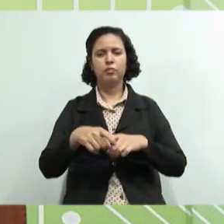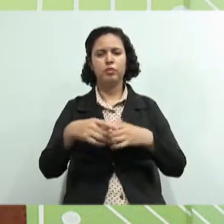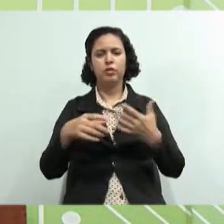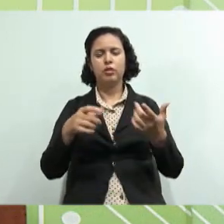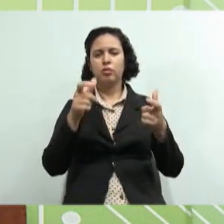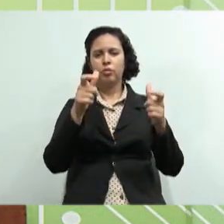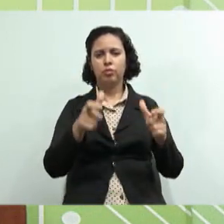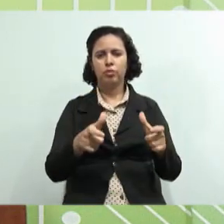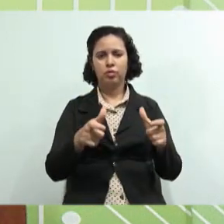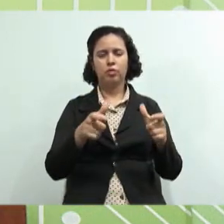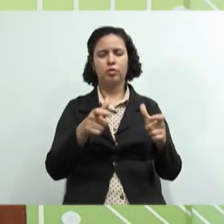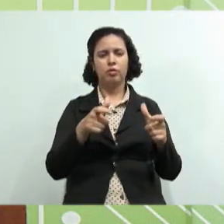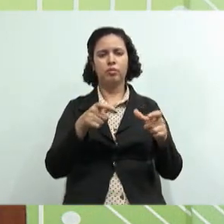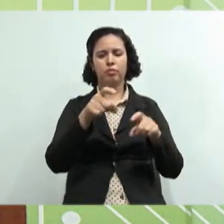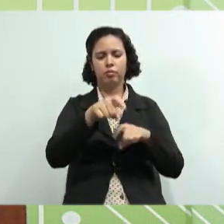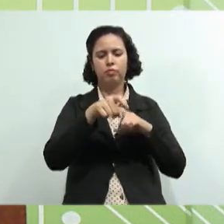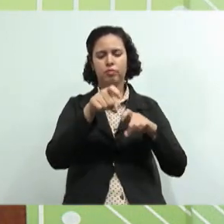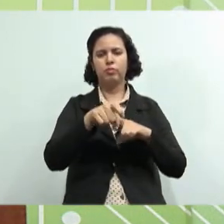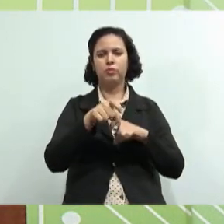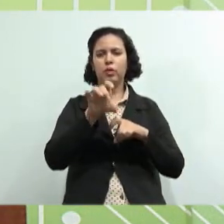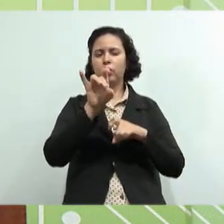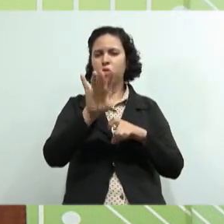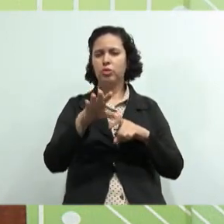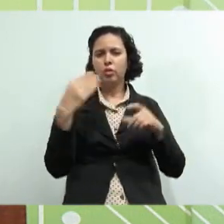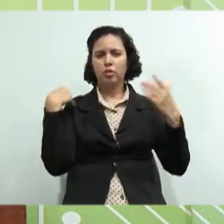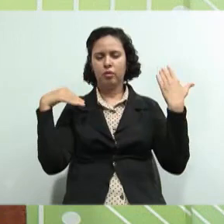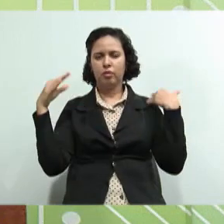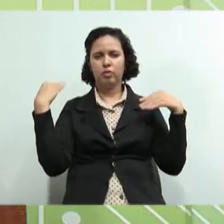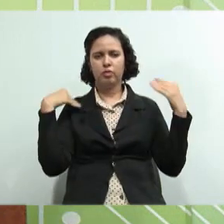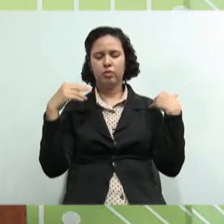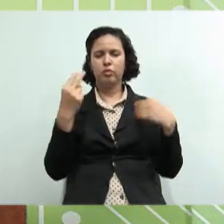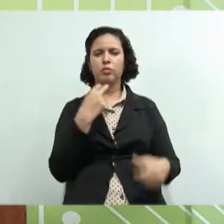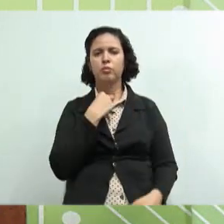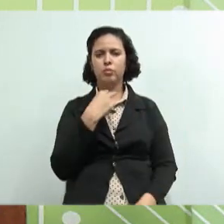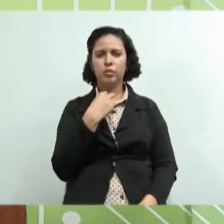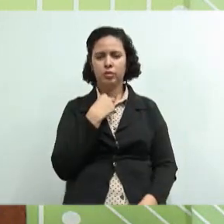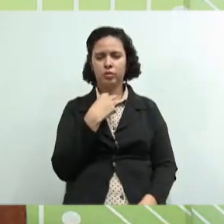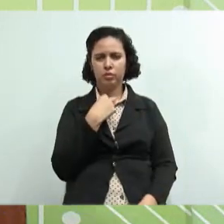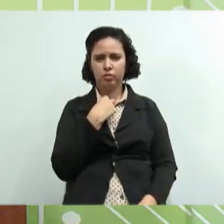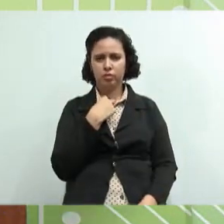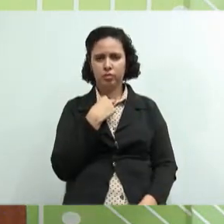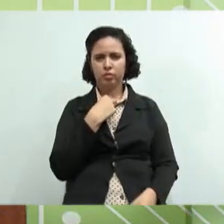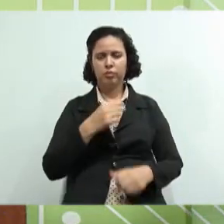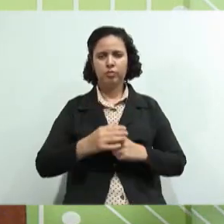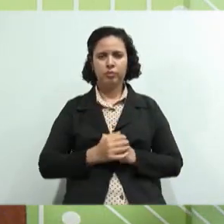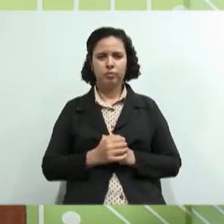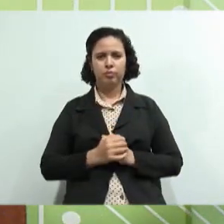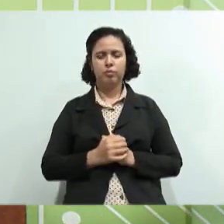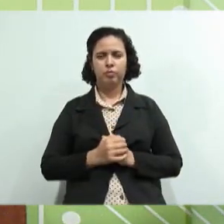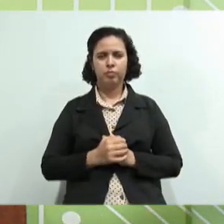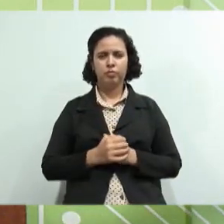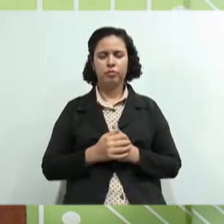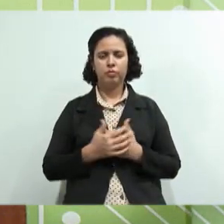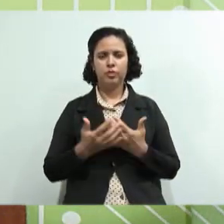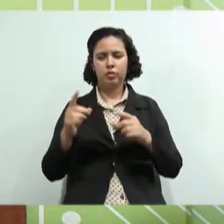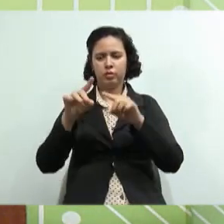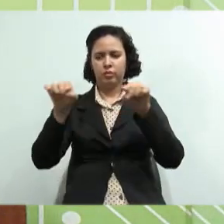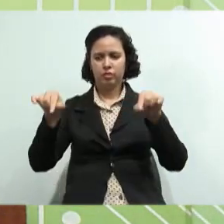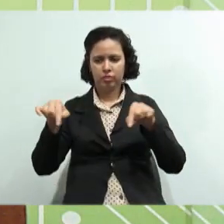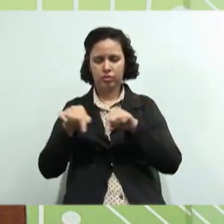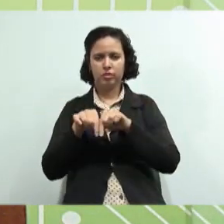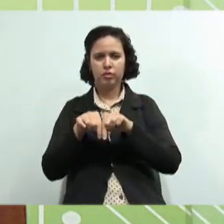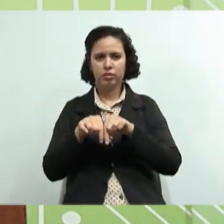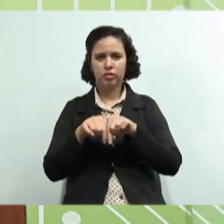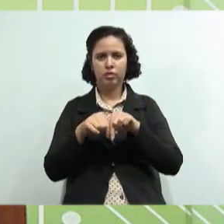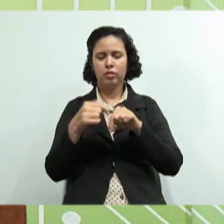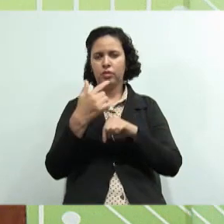fonte de recursos como seria para a agricultura familiar. A gente não pode confundir essas duas coisas. Uma coisa é uma propriedade rural recreacional,